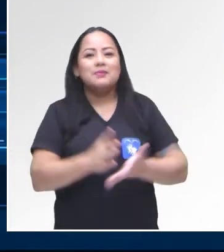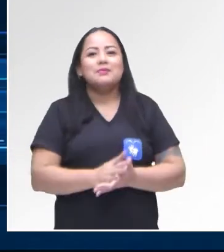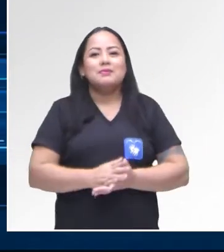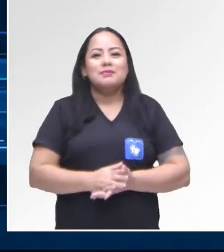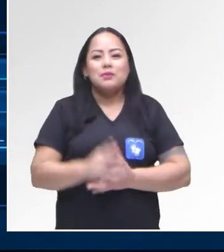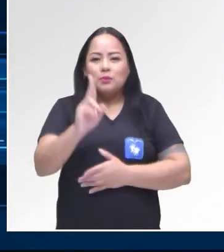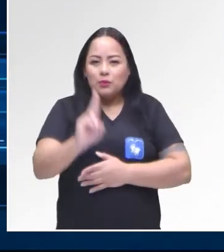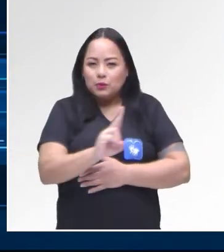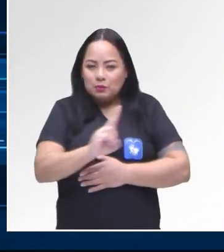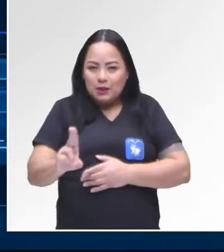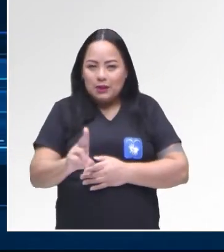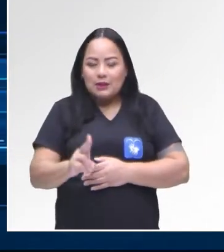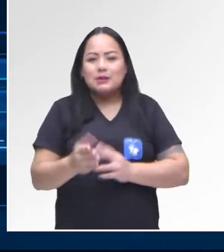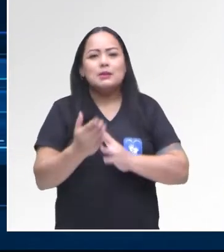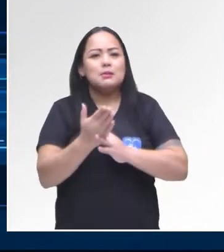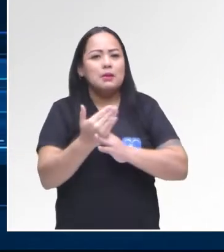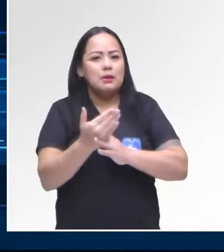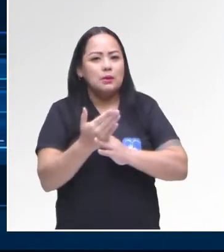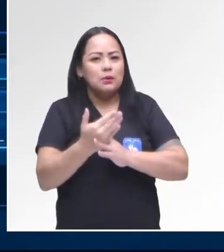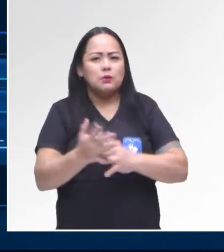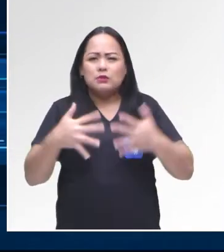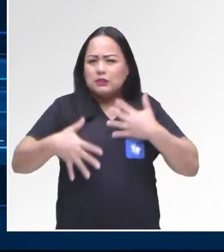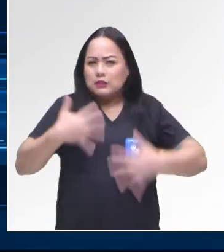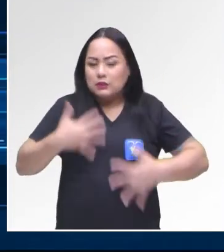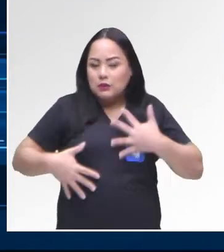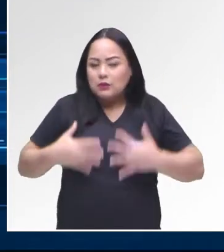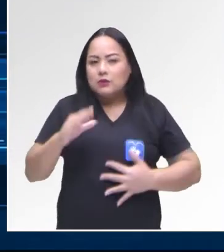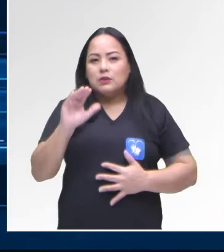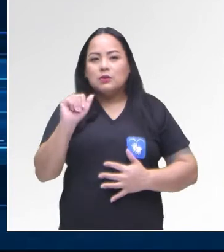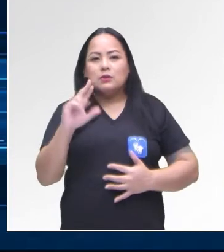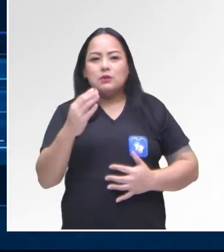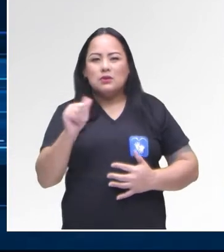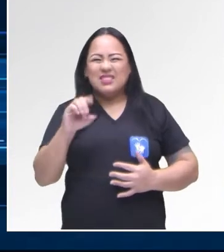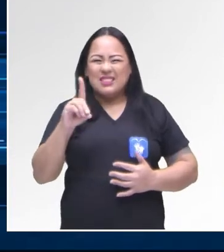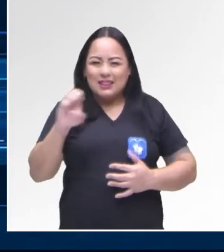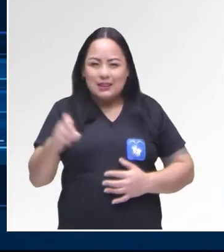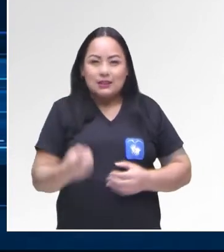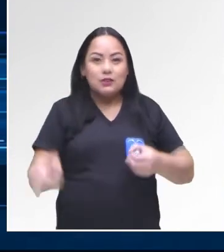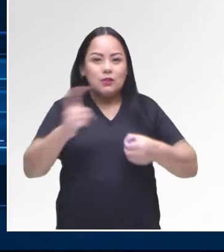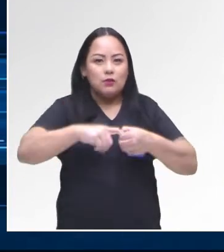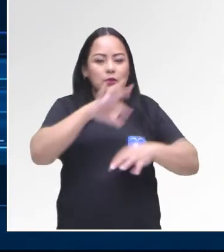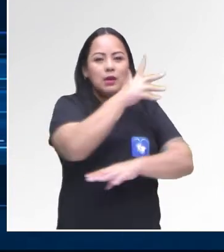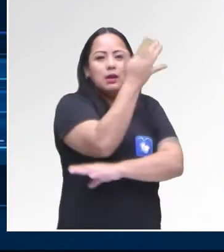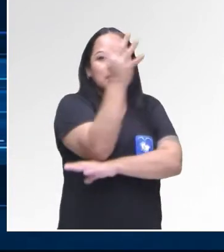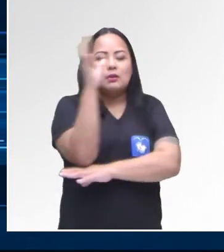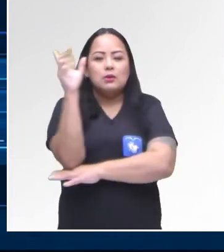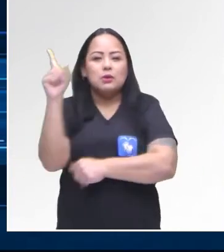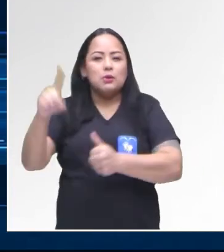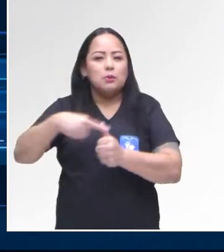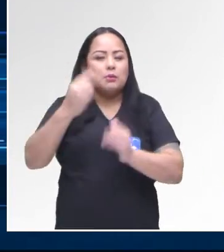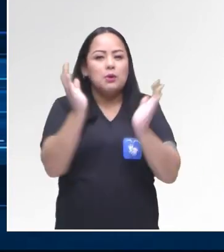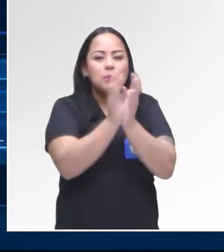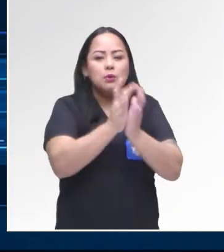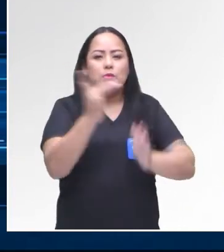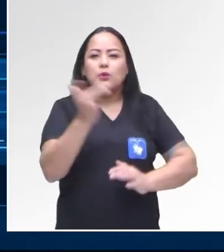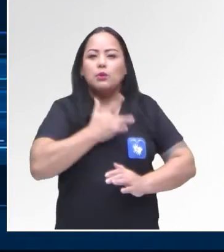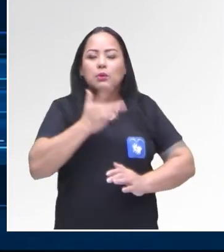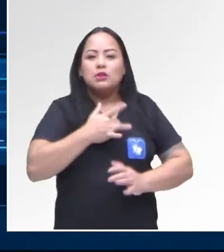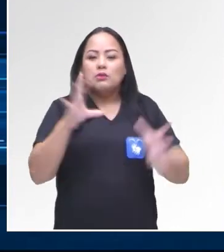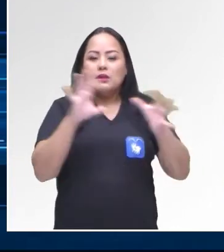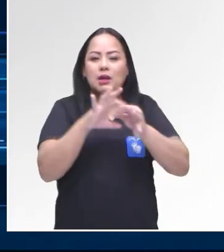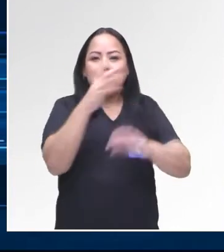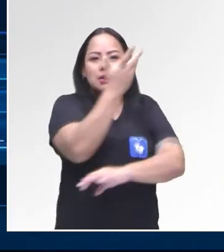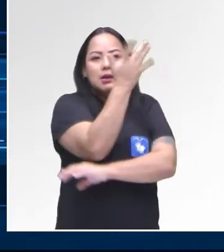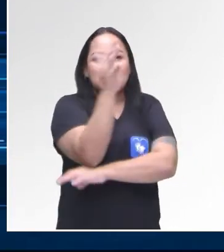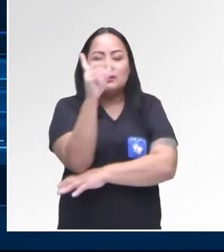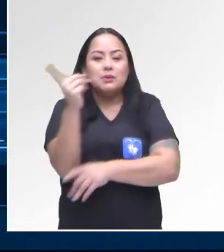jesuítas, barroco é o conflito, arcadismo é o retorno à natureza. Primeira geração do romantismo é a natureza, mas